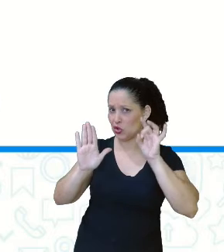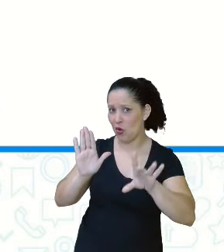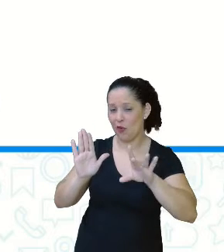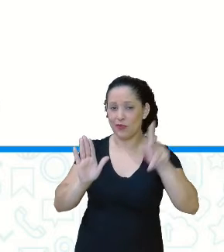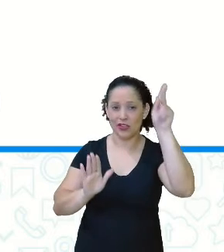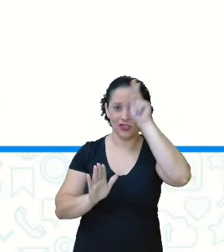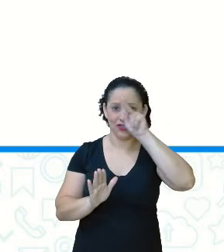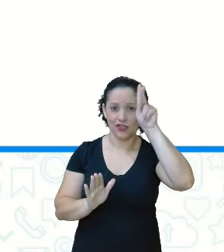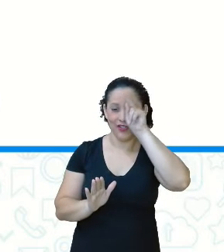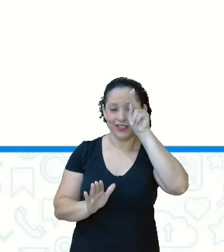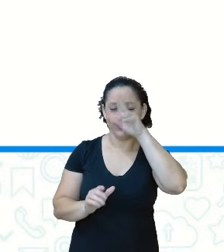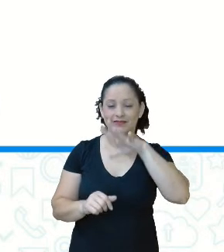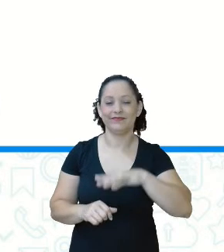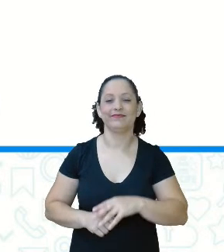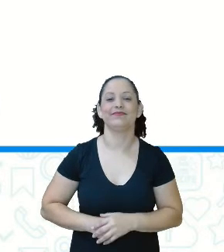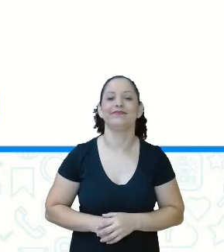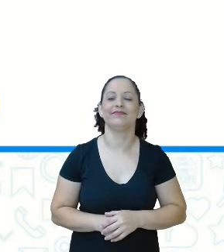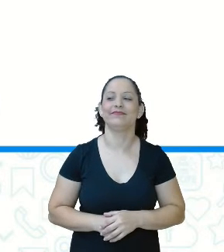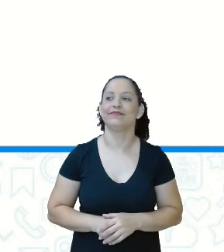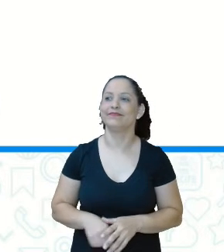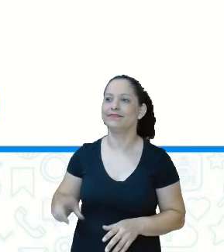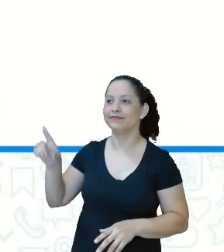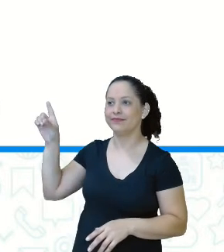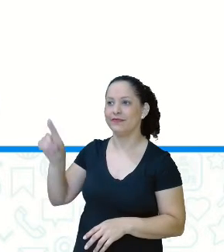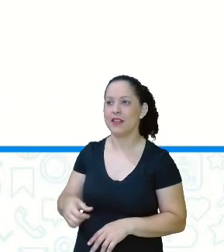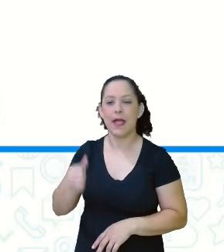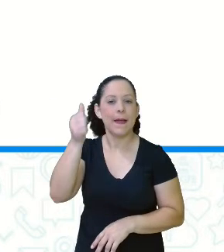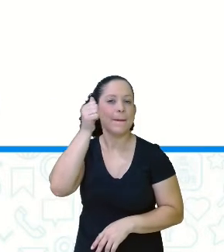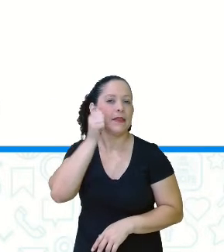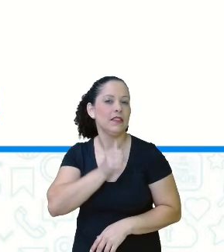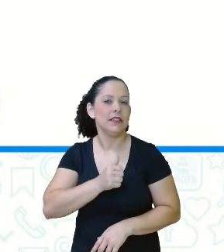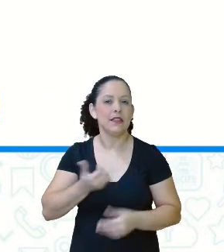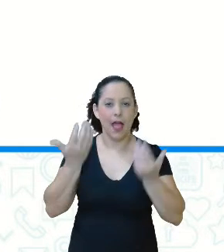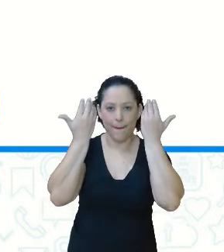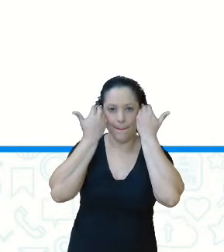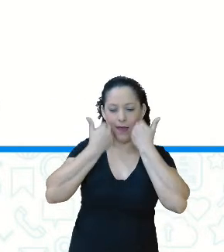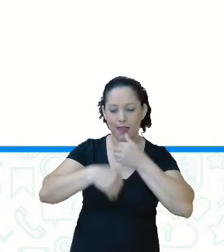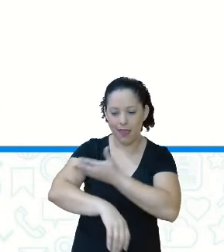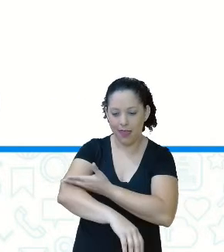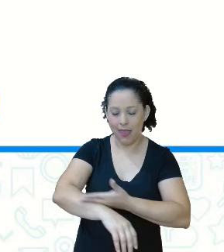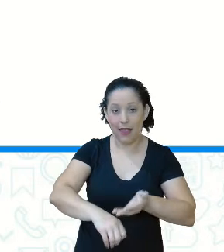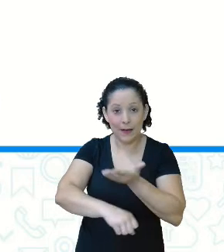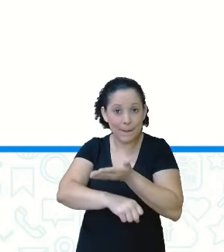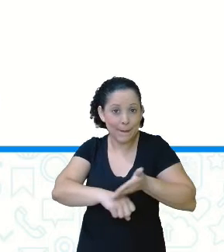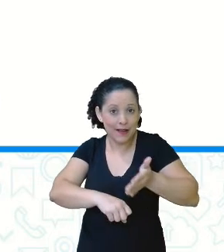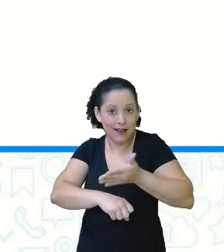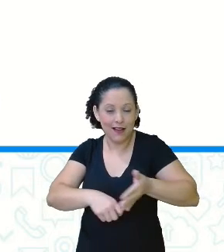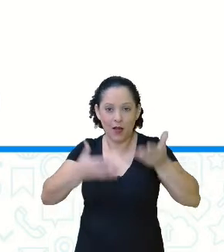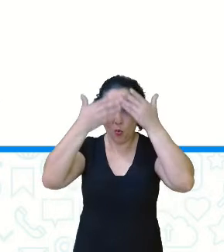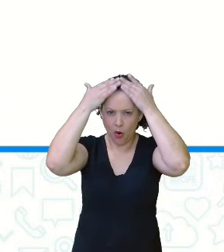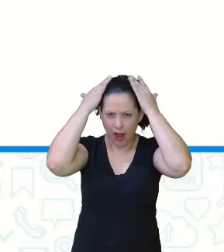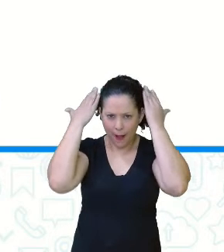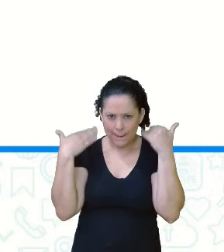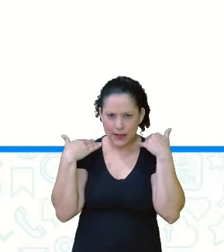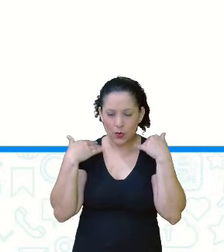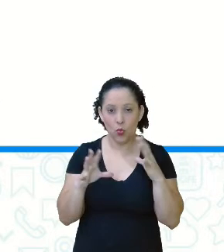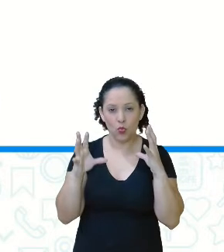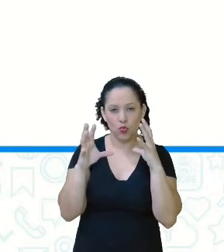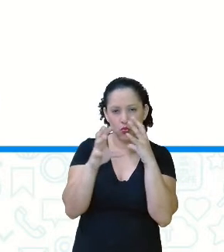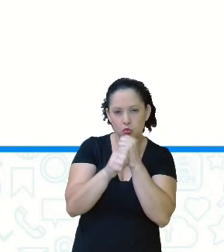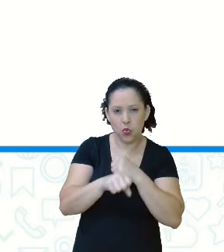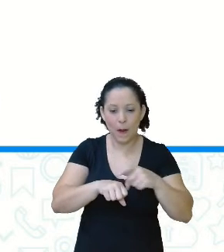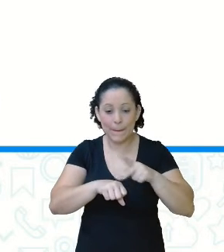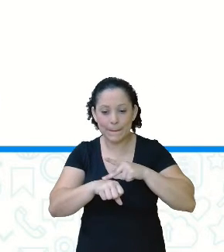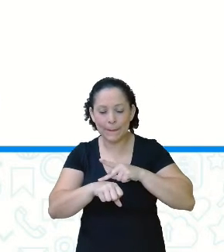Branca de Neve Moderna. A moça tinha pele branca como a neve e o cabelo escuro como o breu. Abandonou